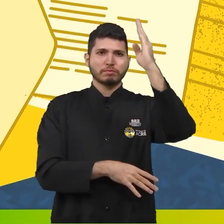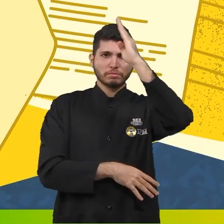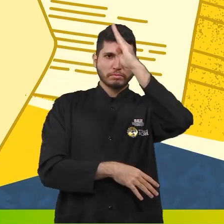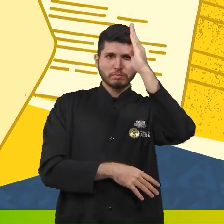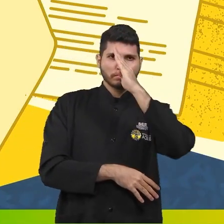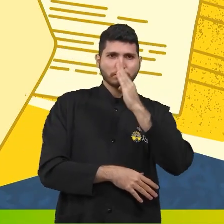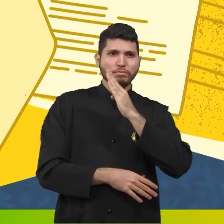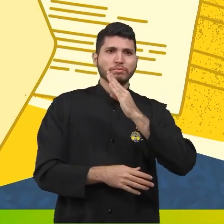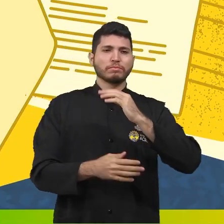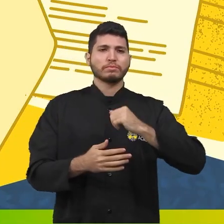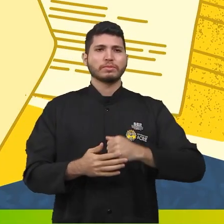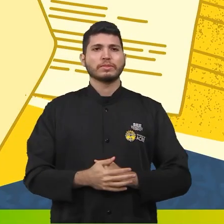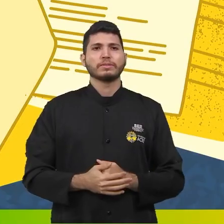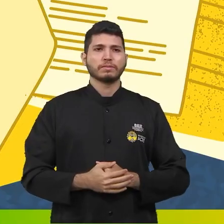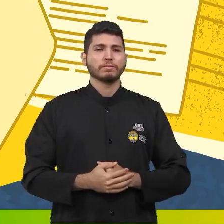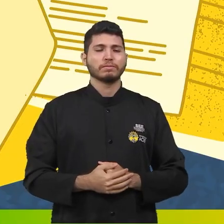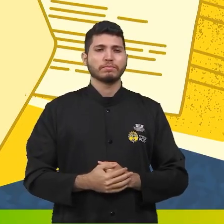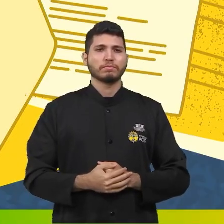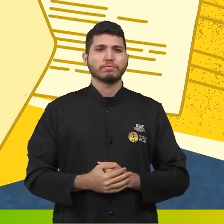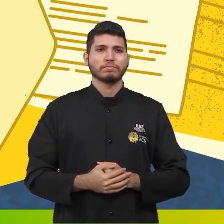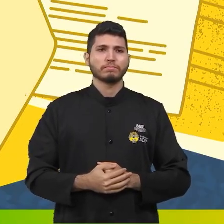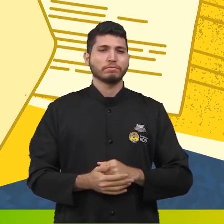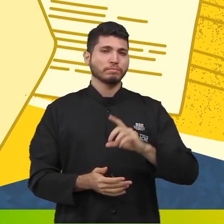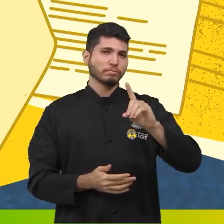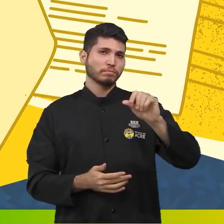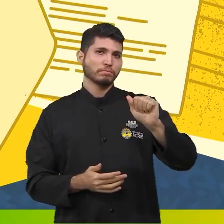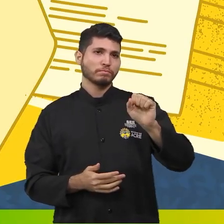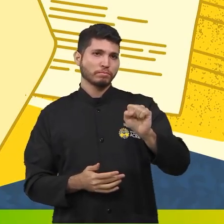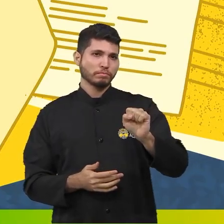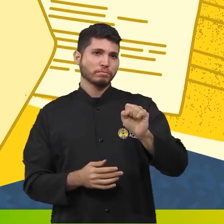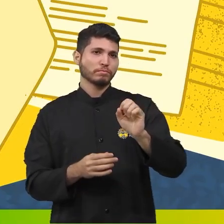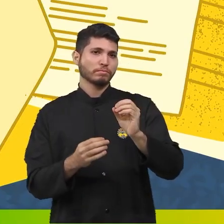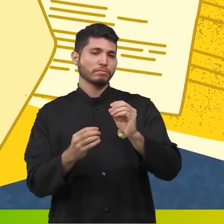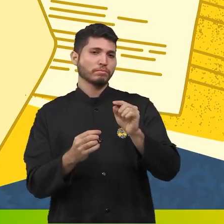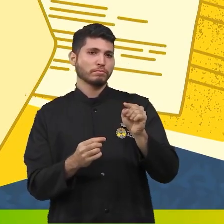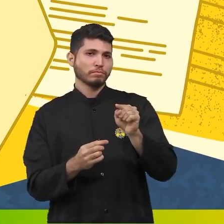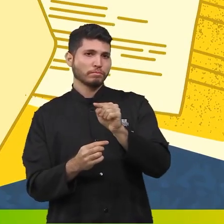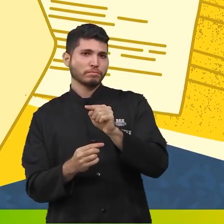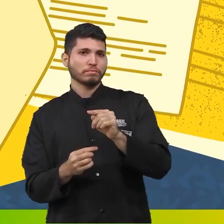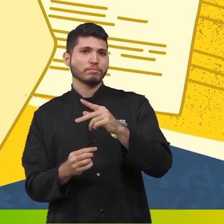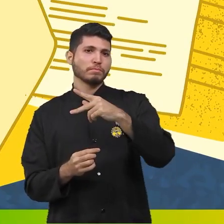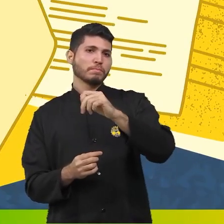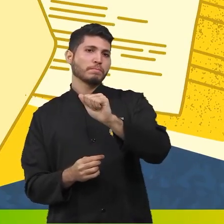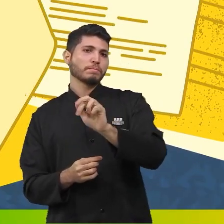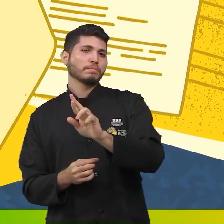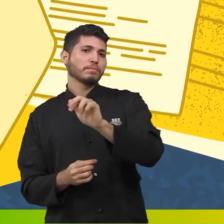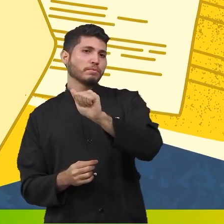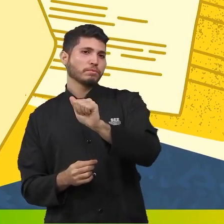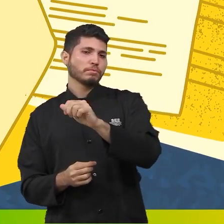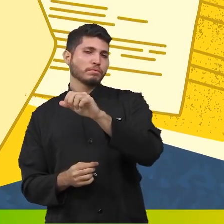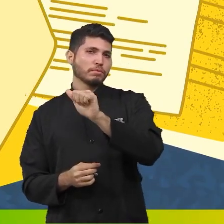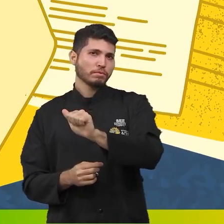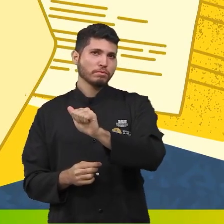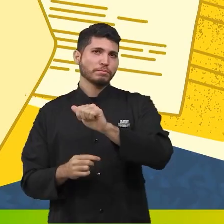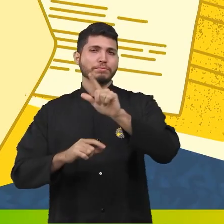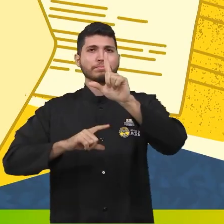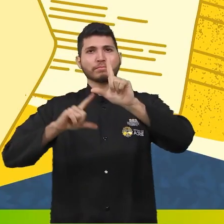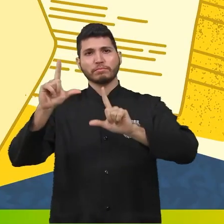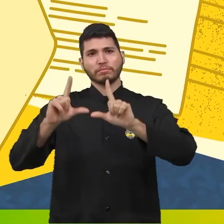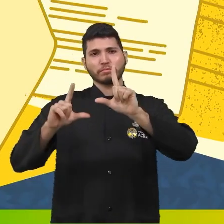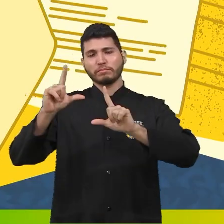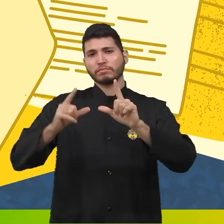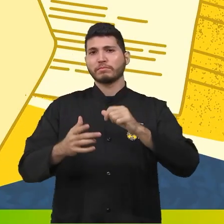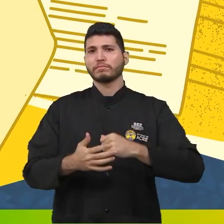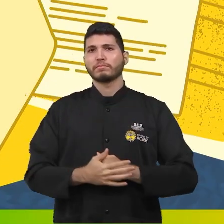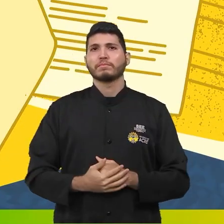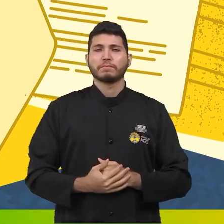transição das para a televisão. Então, a gente tem aí aquilo que a